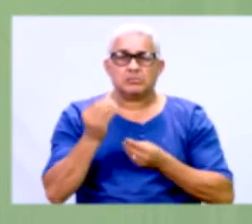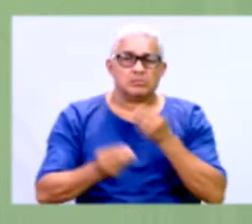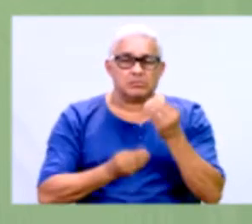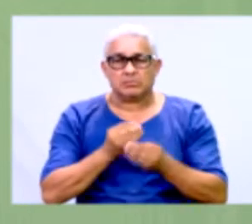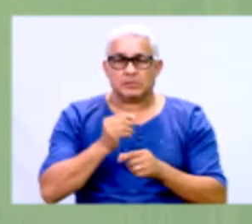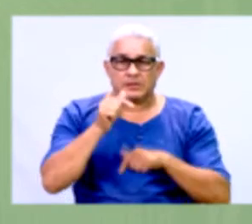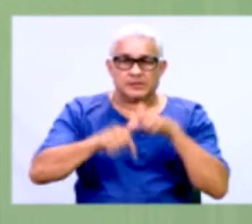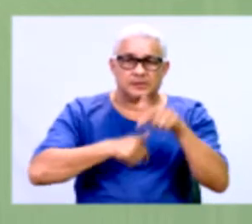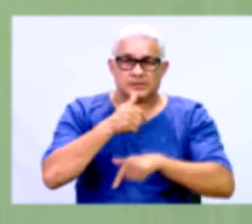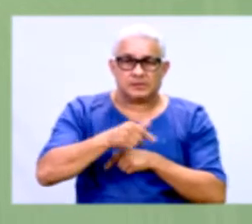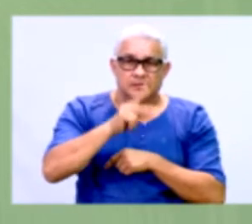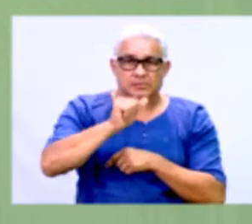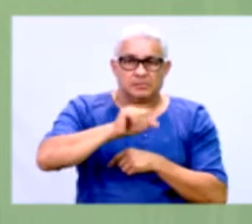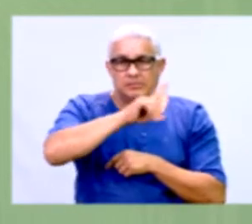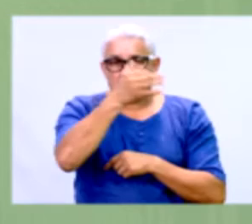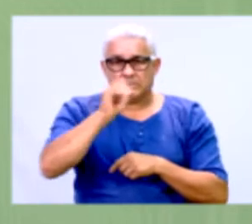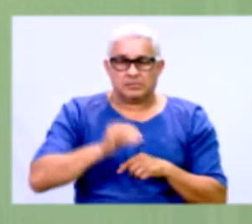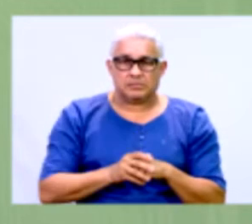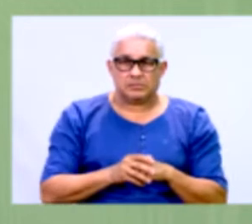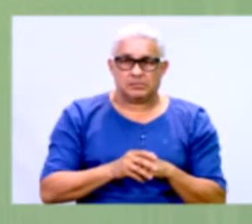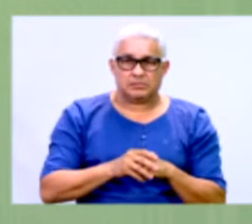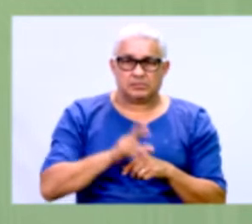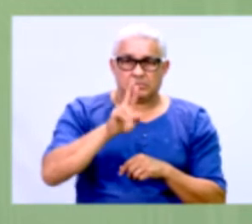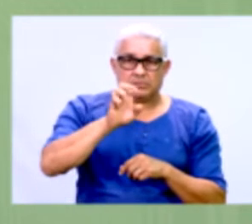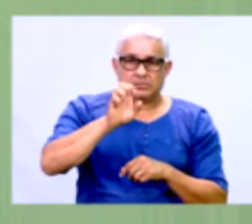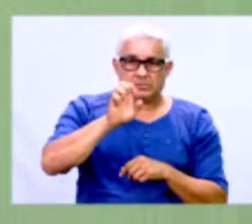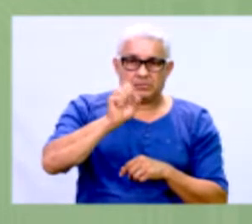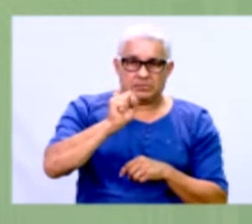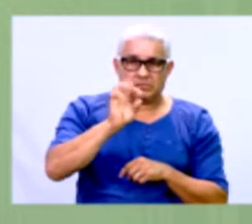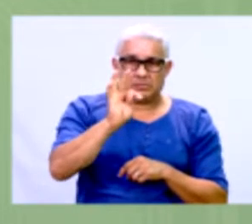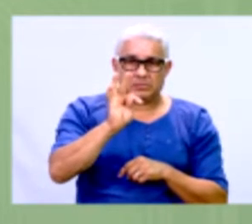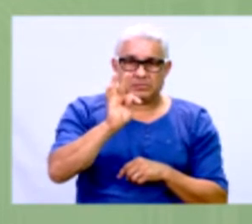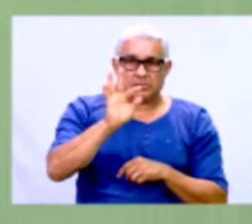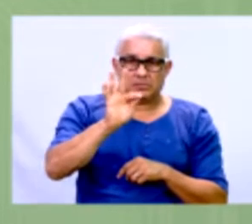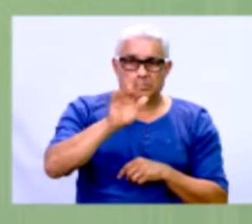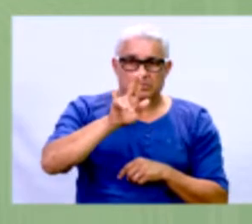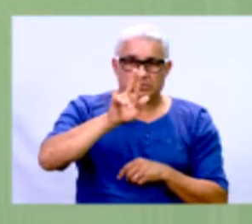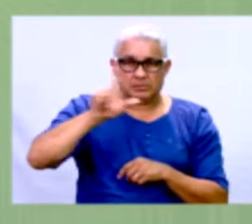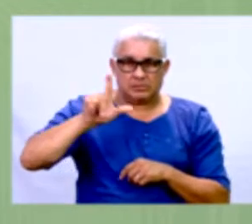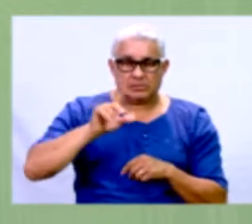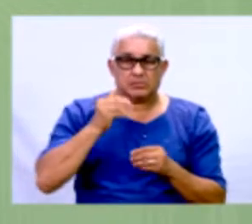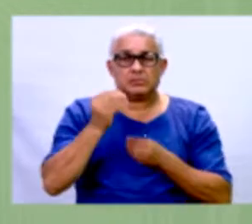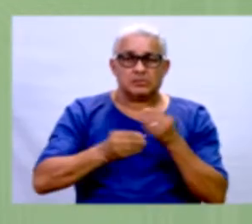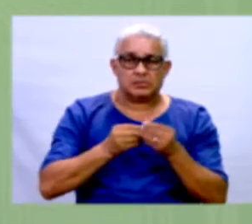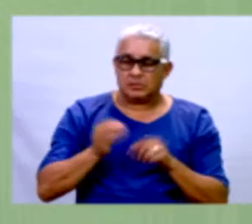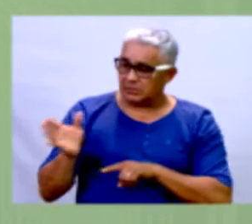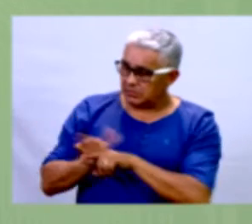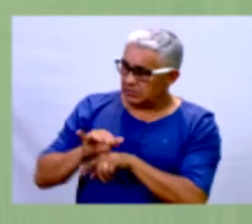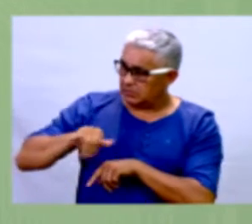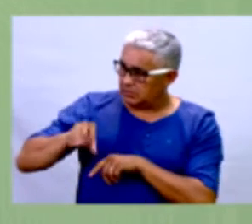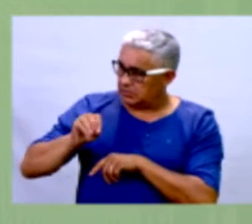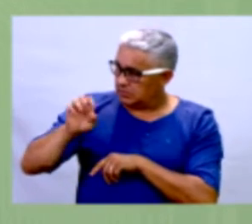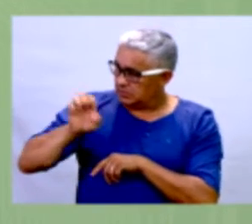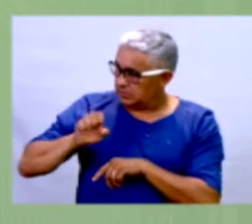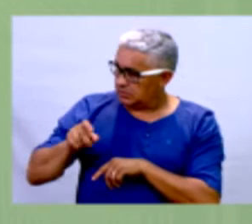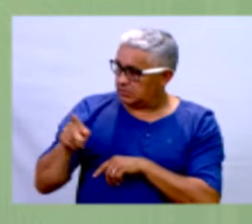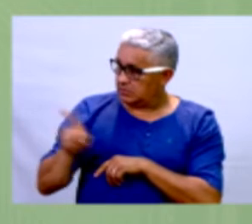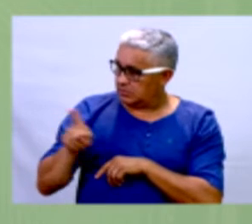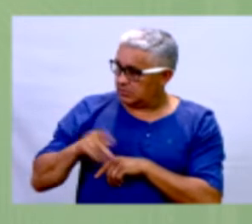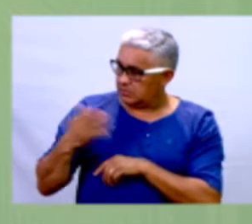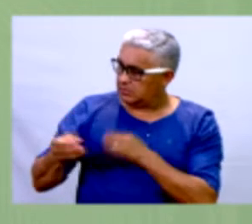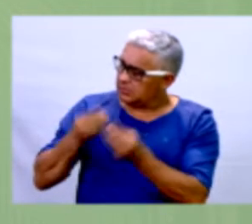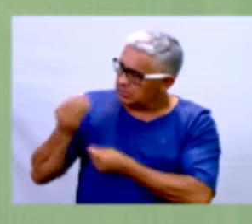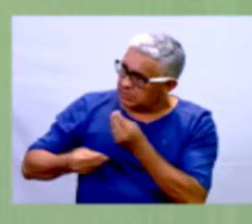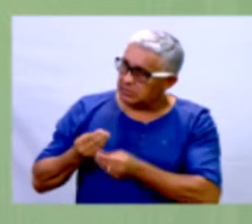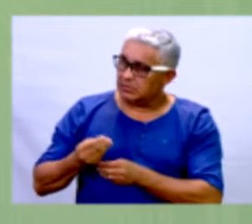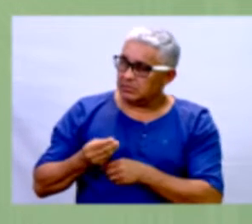funciona o padrão RESTful, certo? Professor José Márcio, pode comentar para a gente mais ou menos